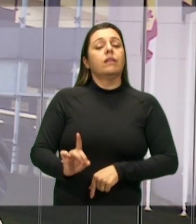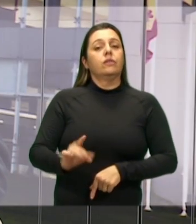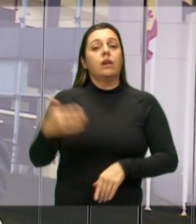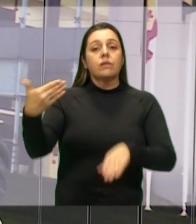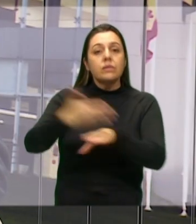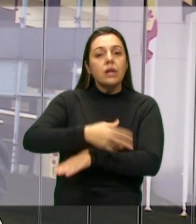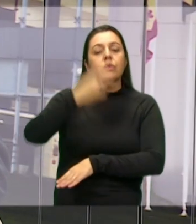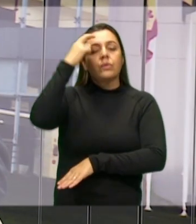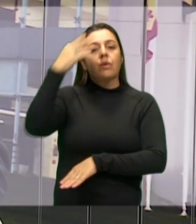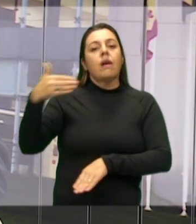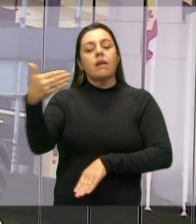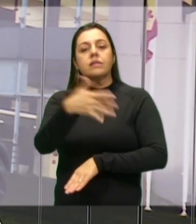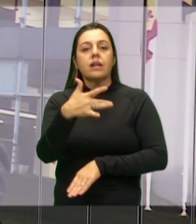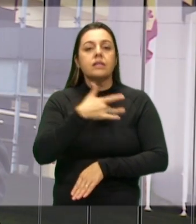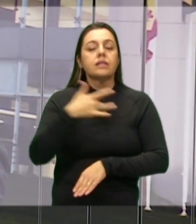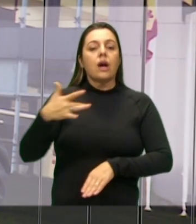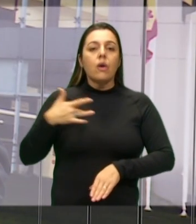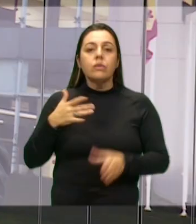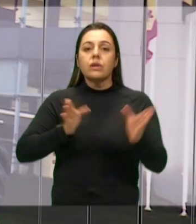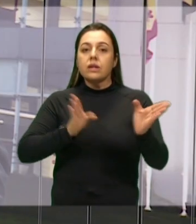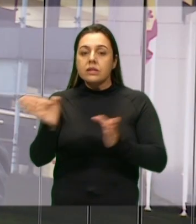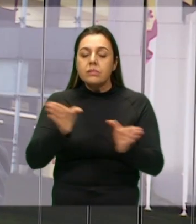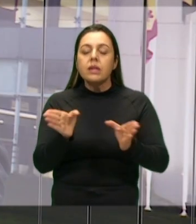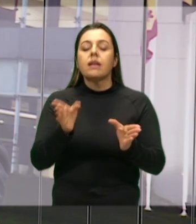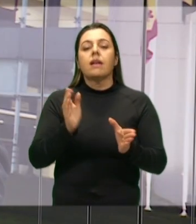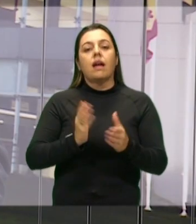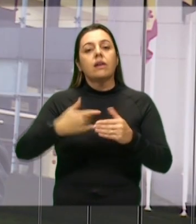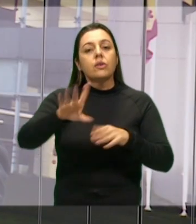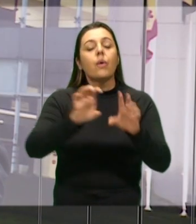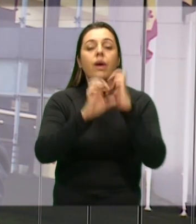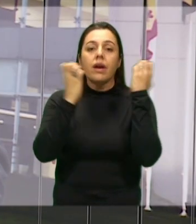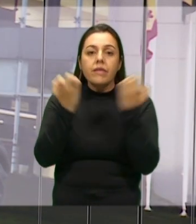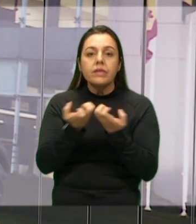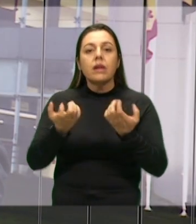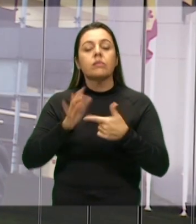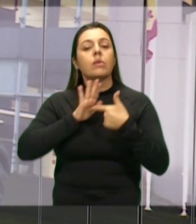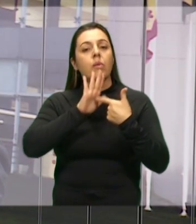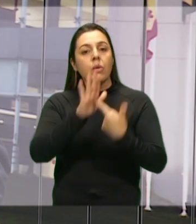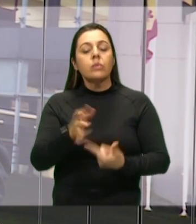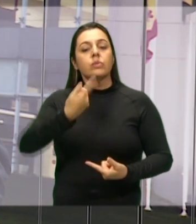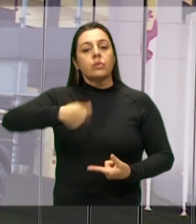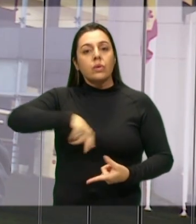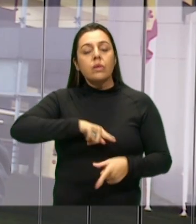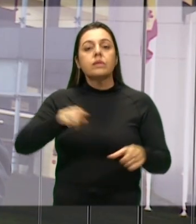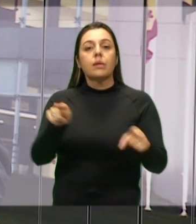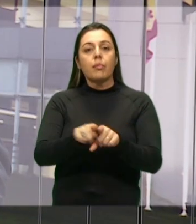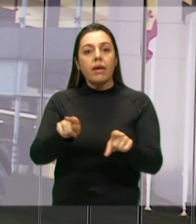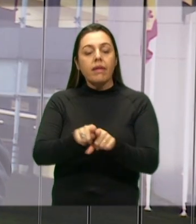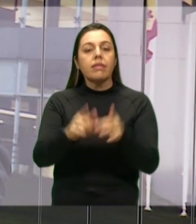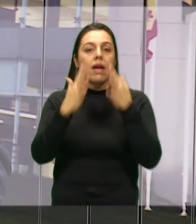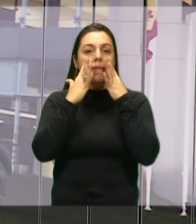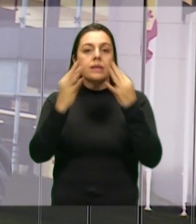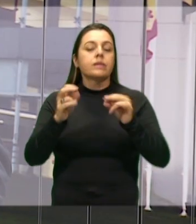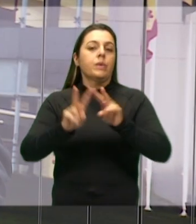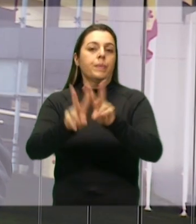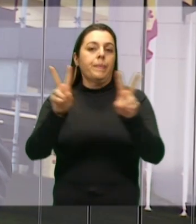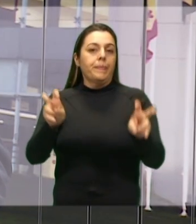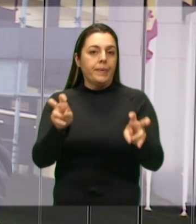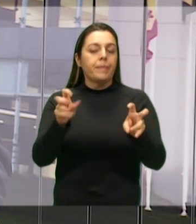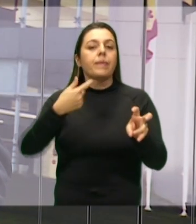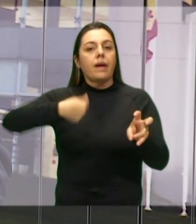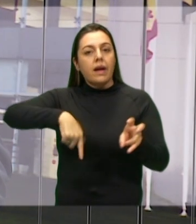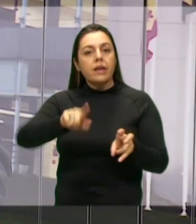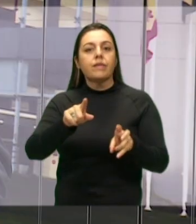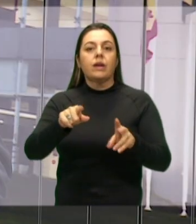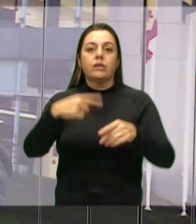cultura, ao acesso à saúde, à acessibilidade, né, aos eventos. E essa é uma demonstração de que a gente também está atento a esse assunto, levando isso